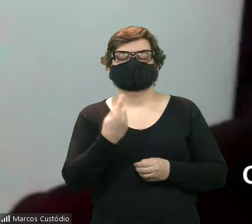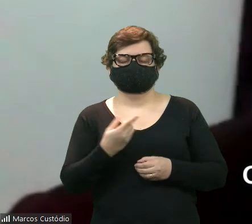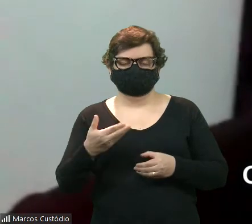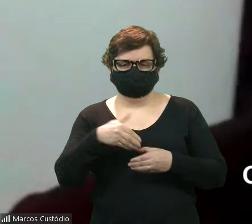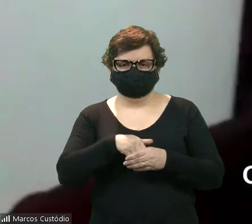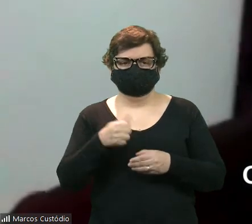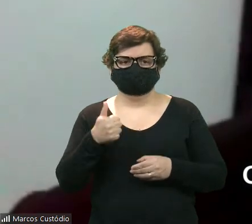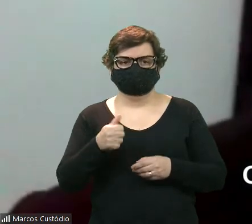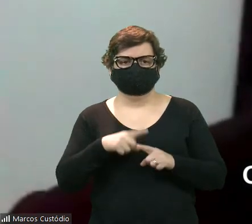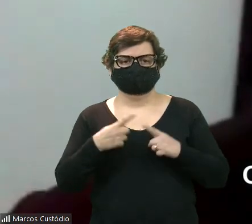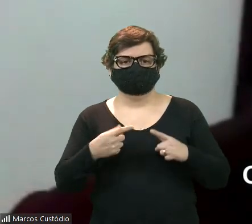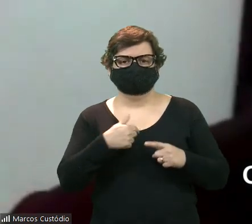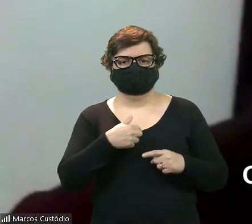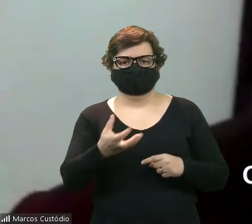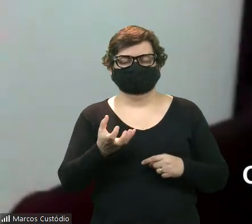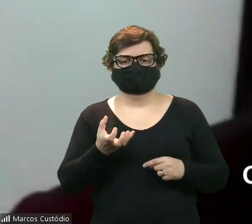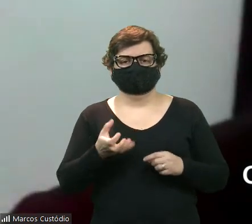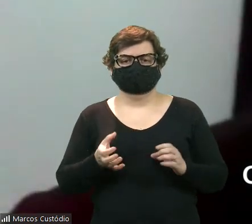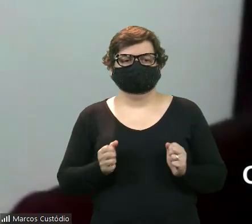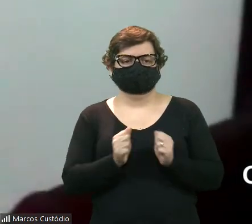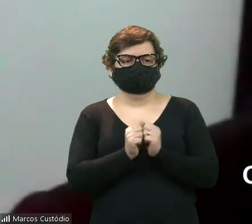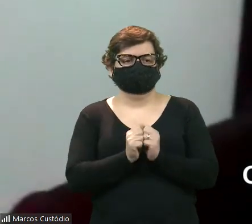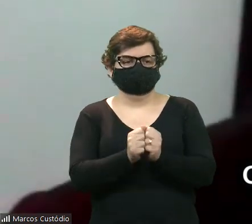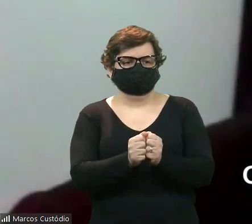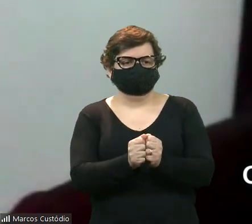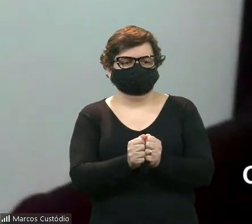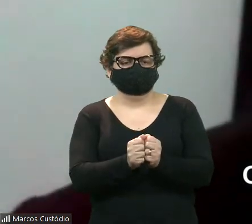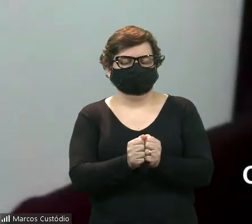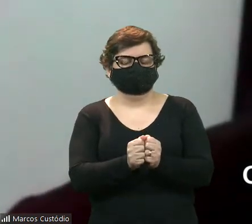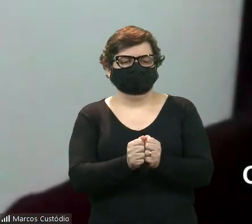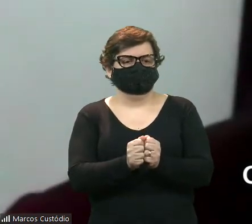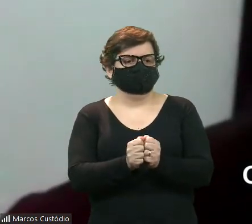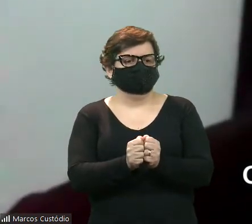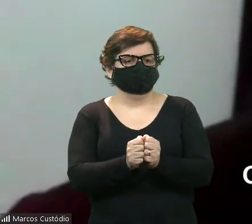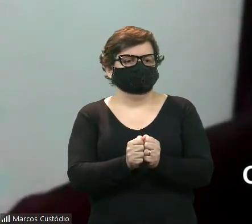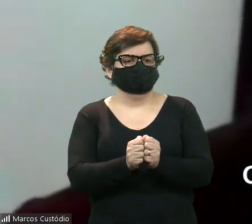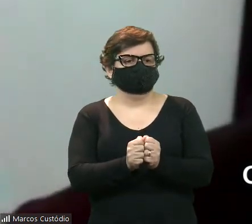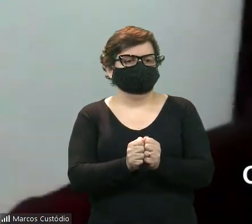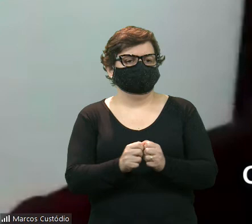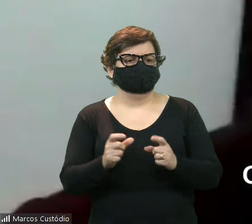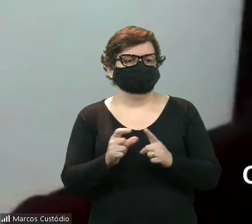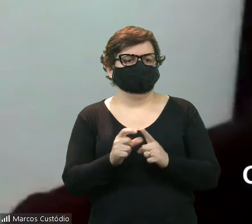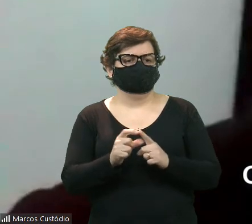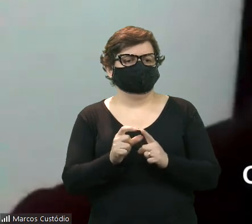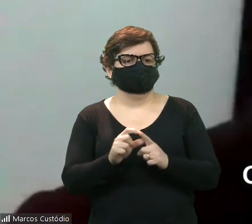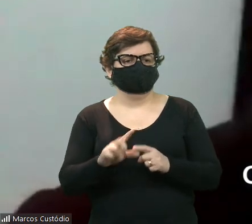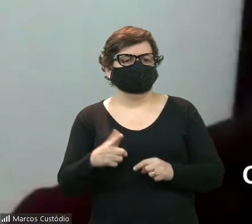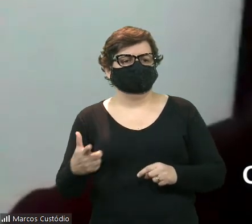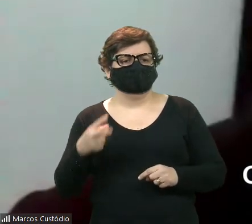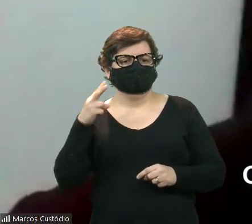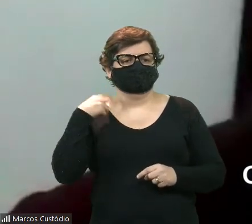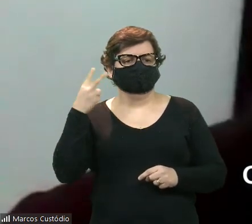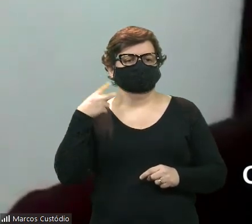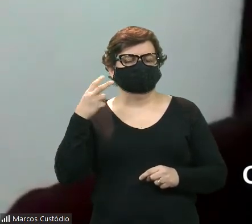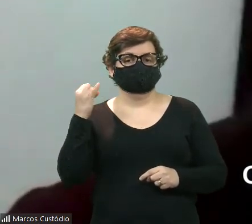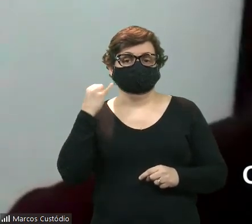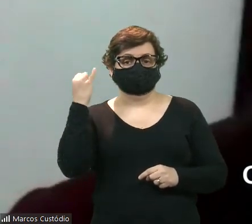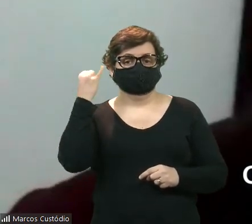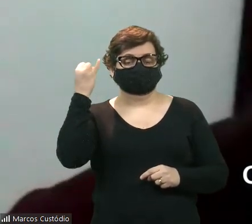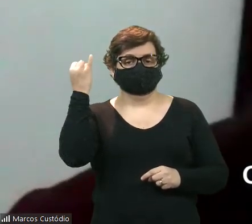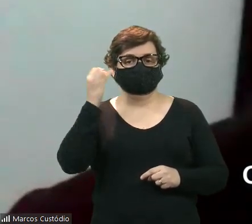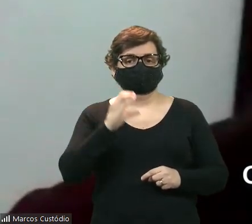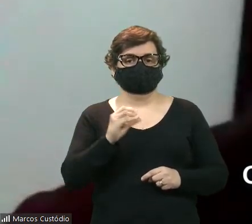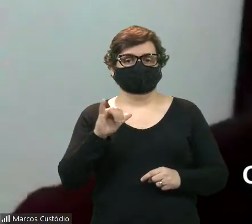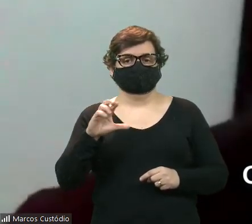favoravelmente, mas eu só queria fazer coro aqui às expressões que o vereador Cícero já usou, e os demais também, mas pontualmente o Cícero, Lembrando